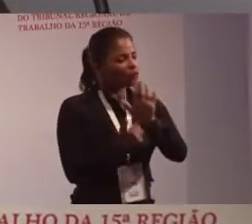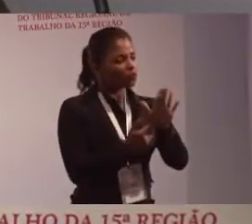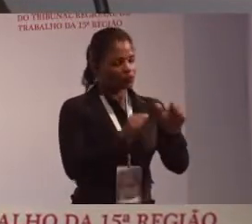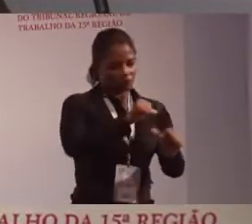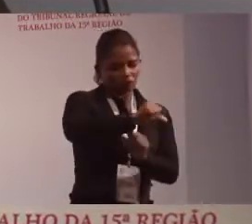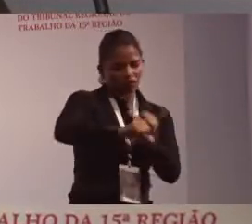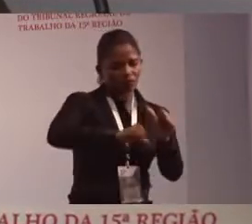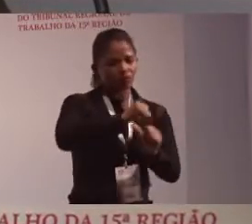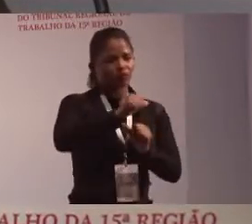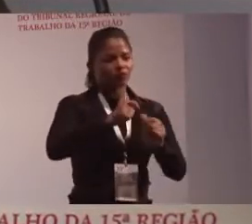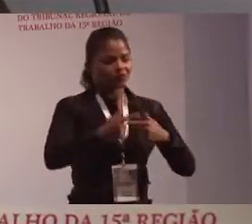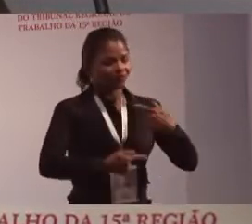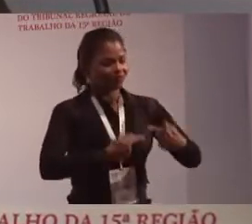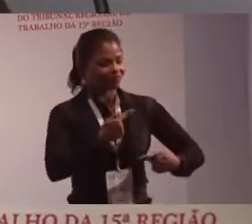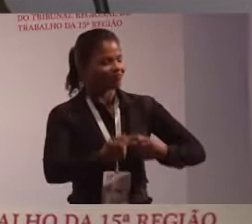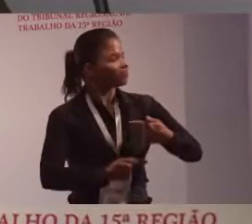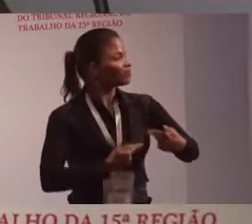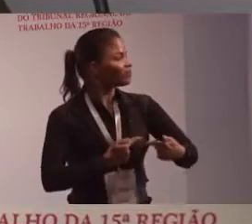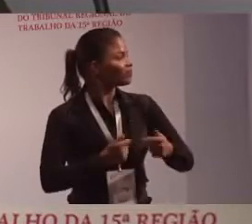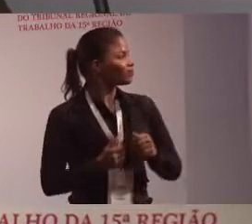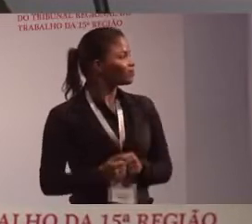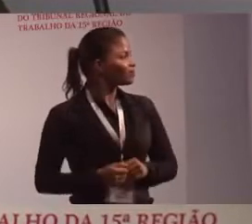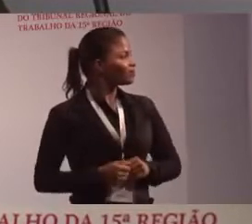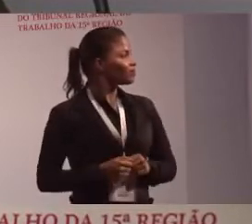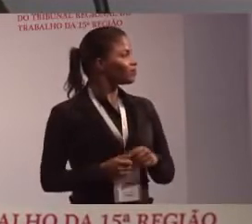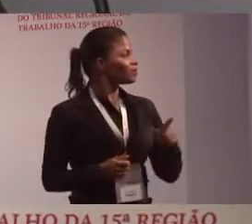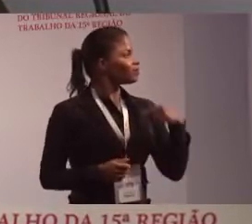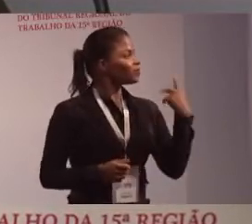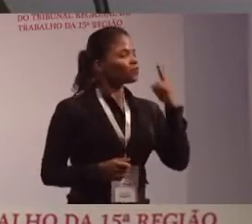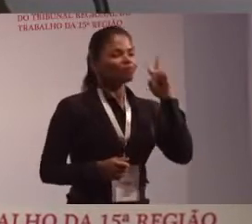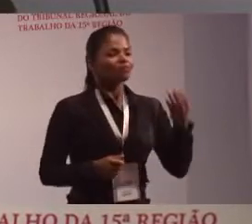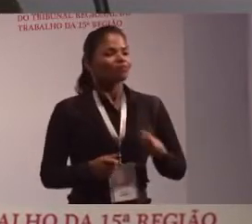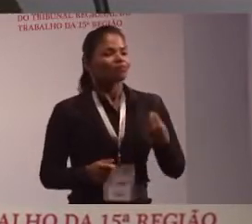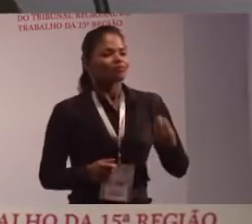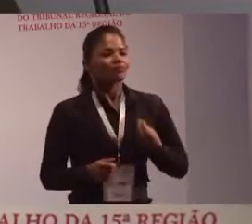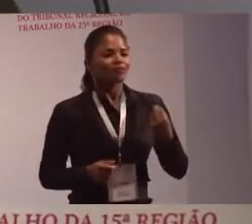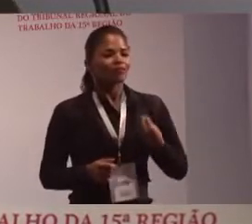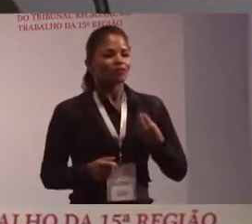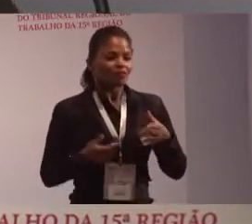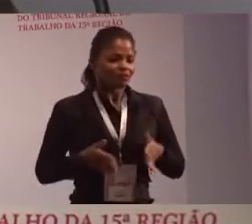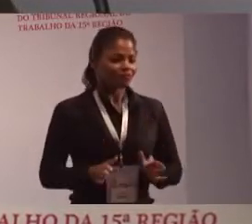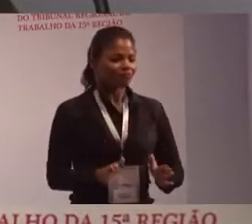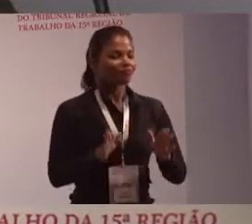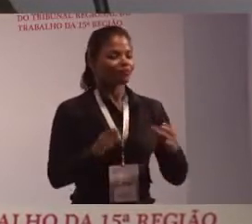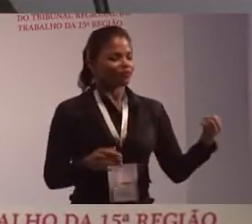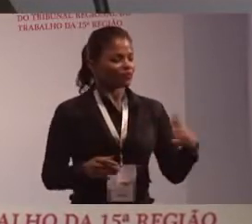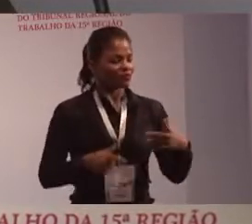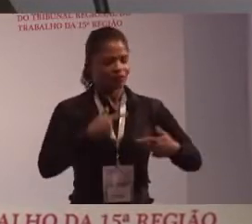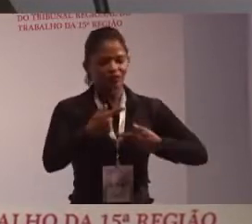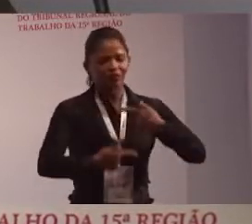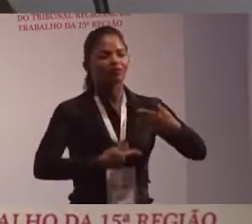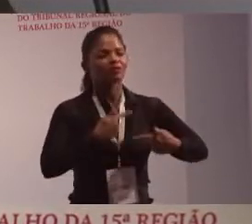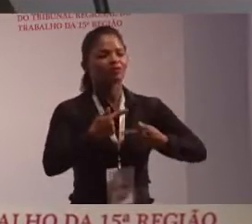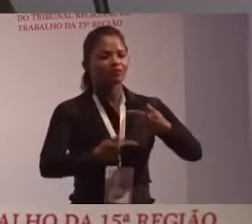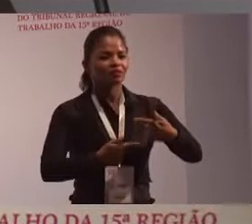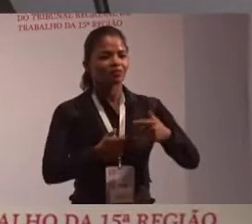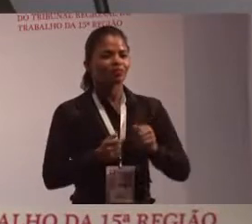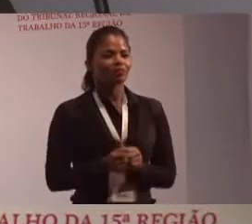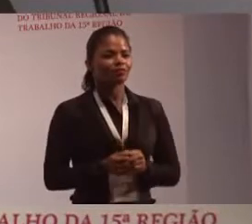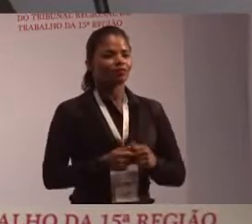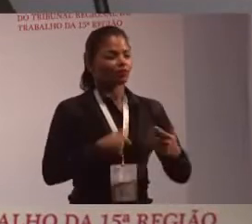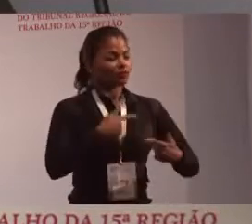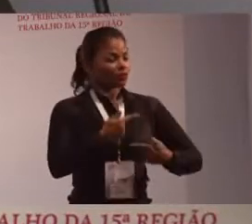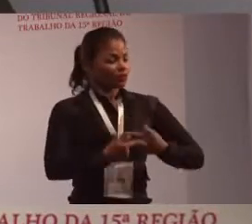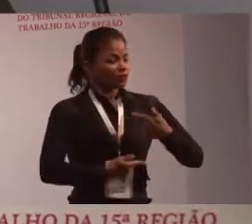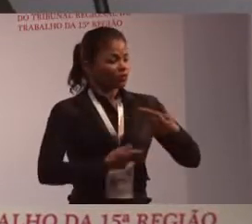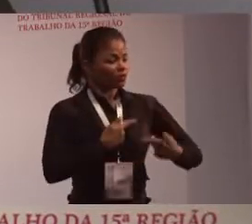mudanças geracionais desde os baby boomers. E a gente está vivendo o nascimento aí, né, de uma nova geração agora, que é uma